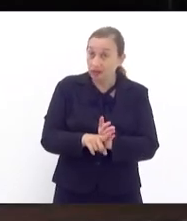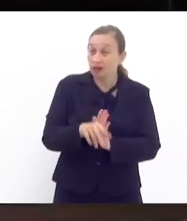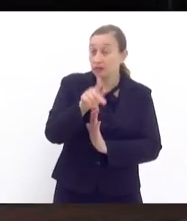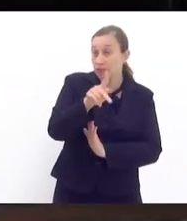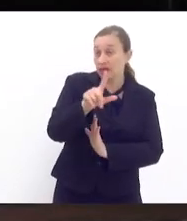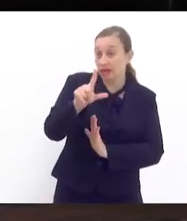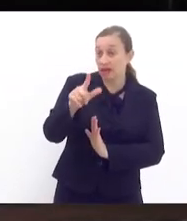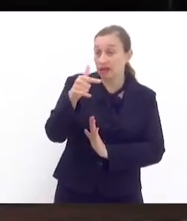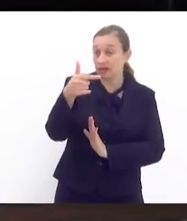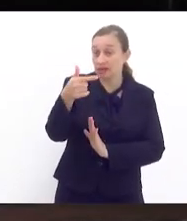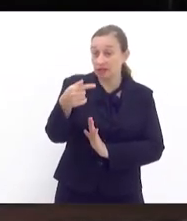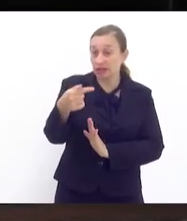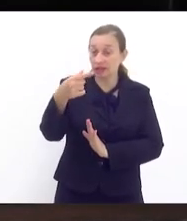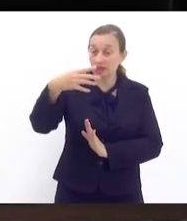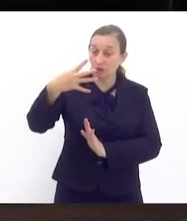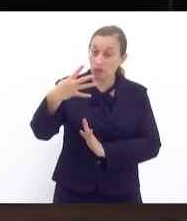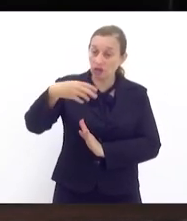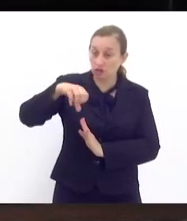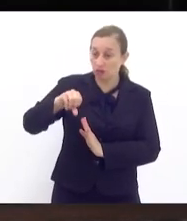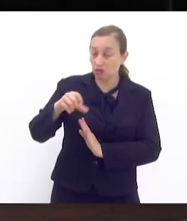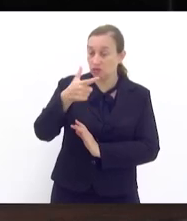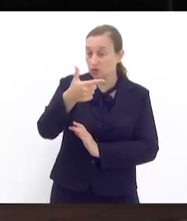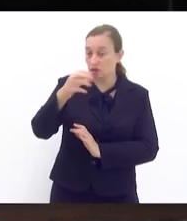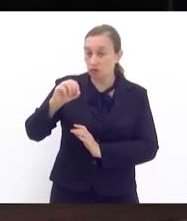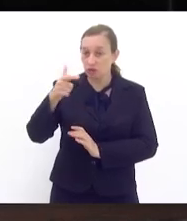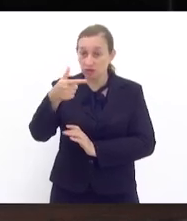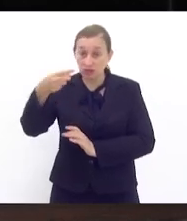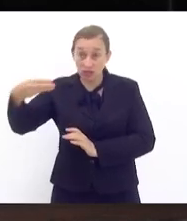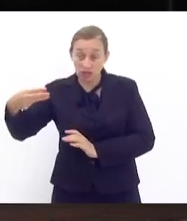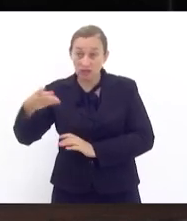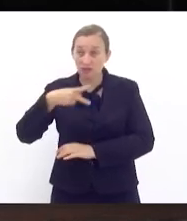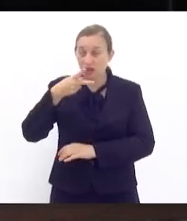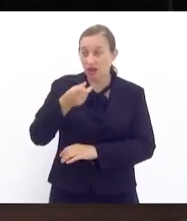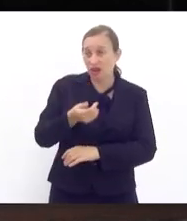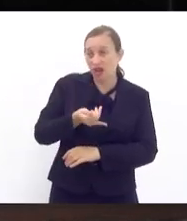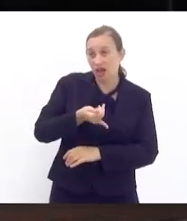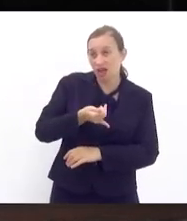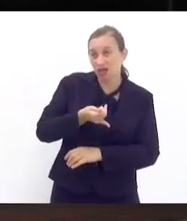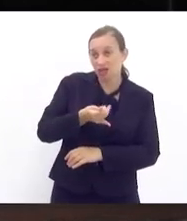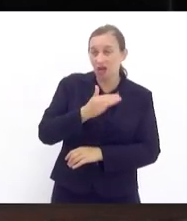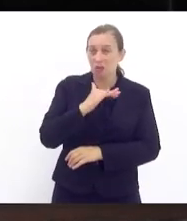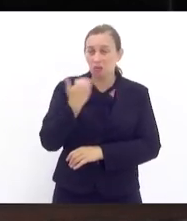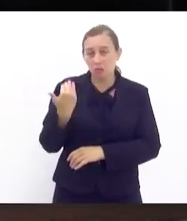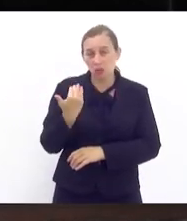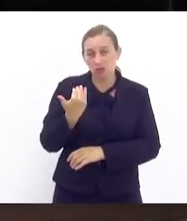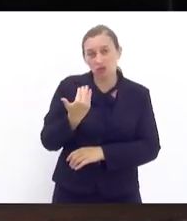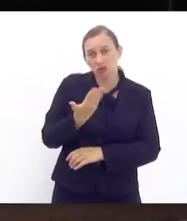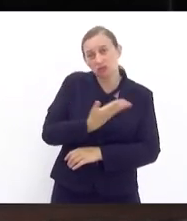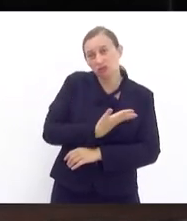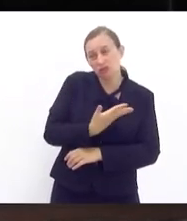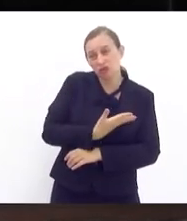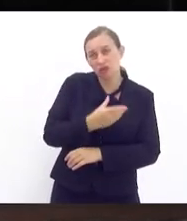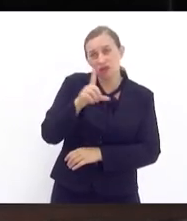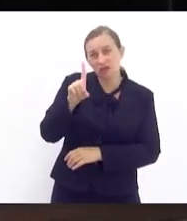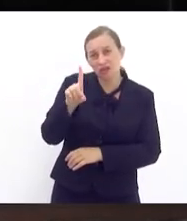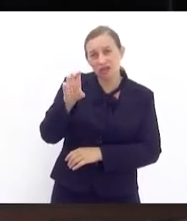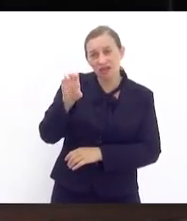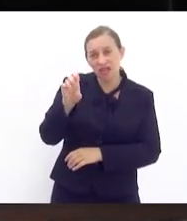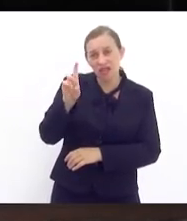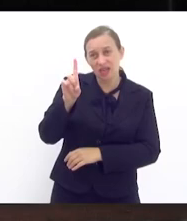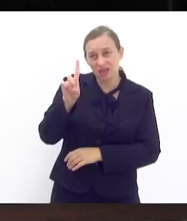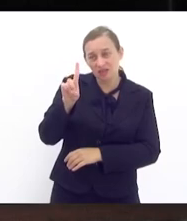de 2023, fazer uma referência aqui à perda do nosso querido companheiro Dave Miranda, que